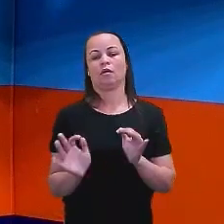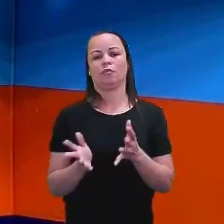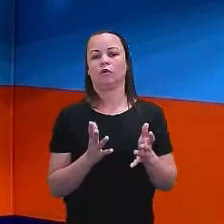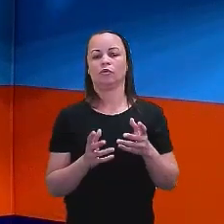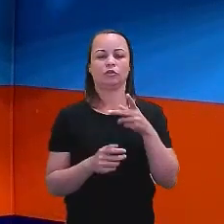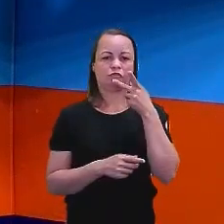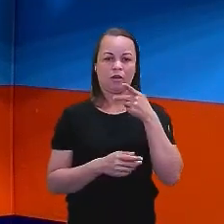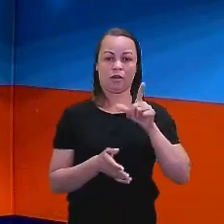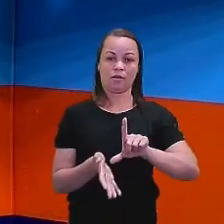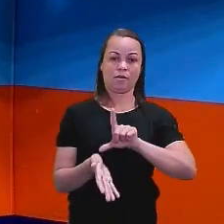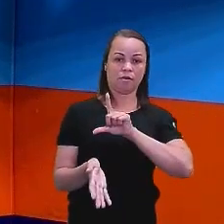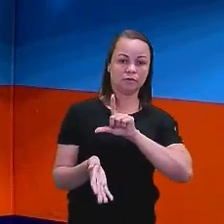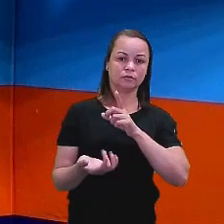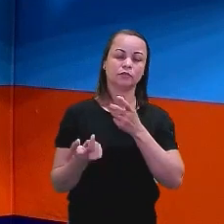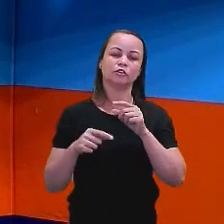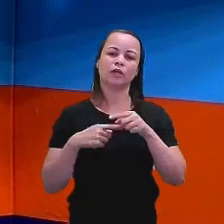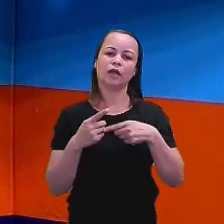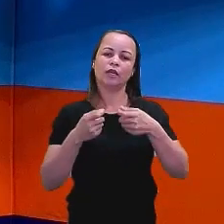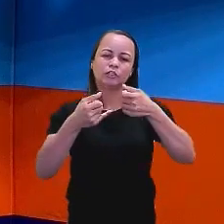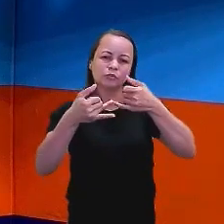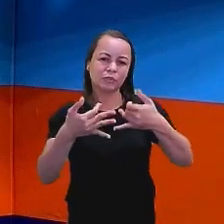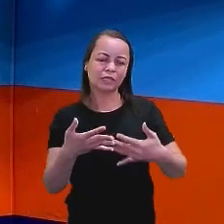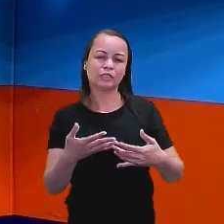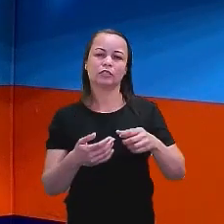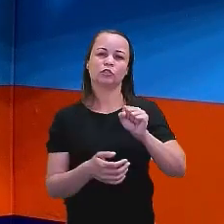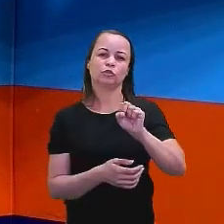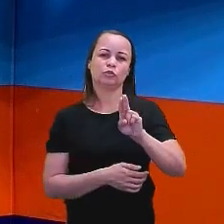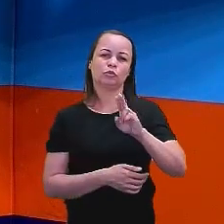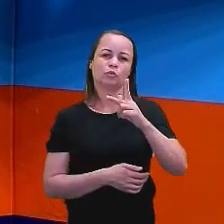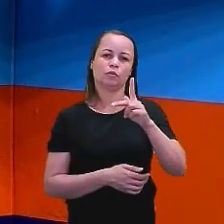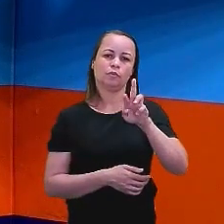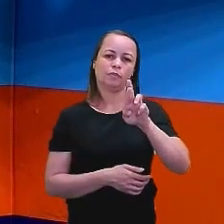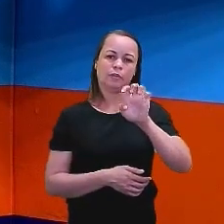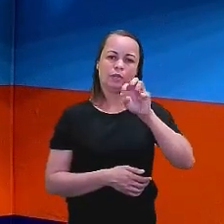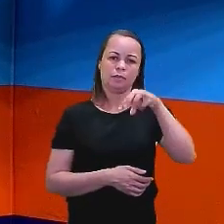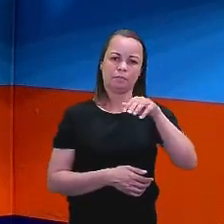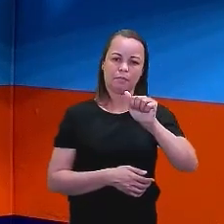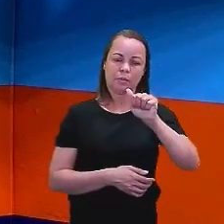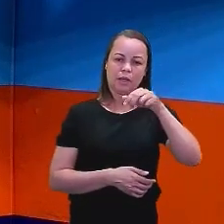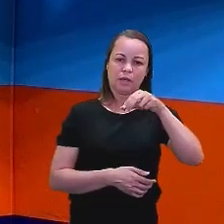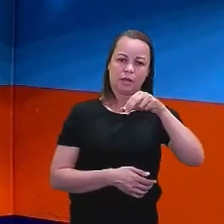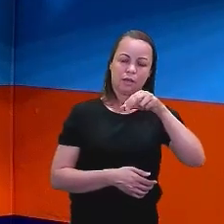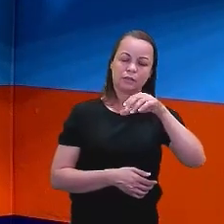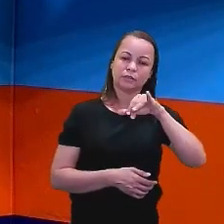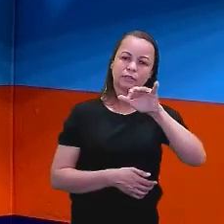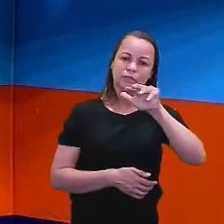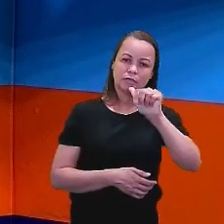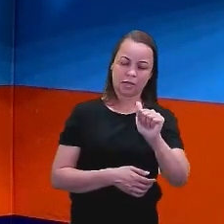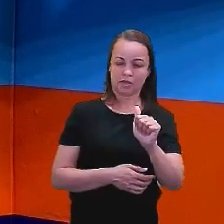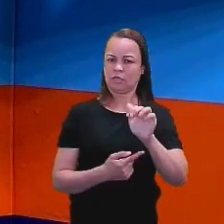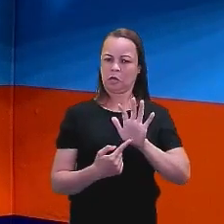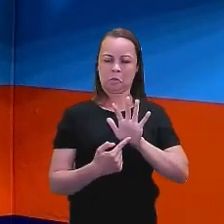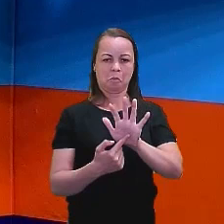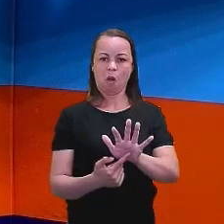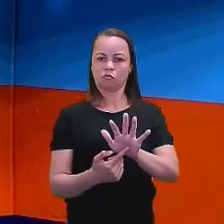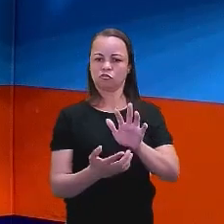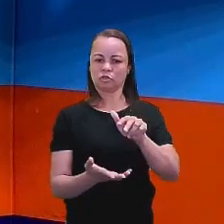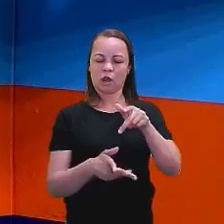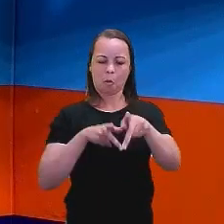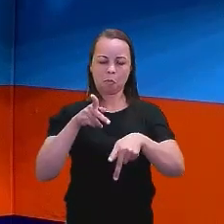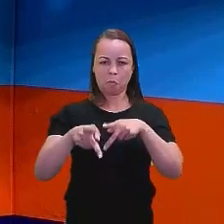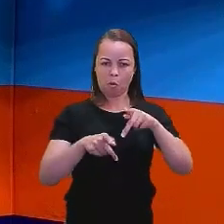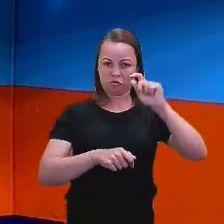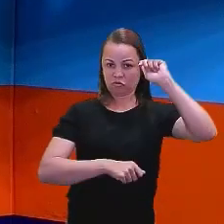fala, não se trata de supremacia, de querer apontar o povo